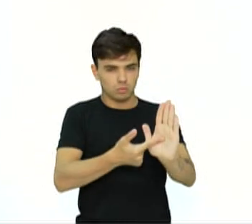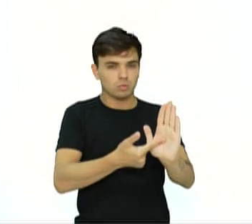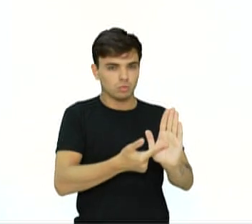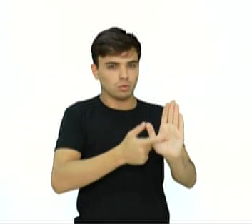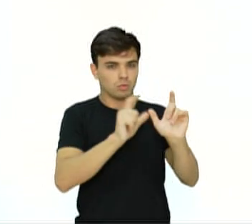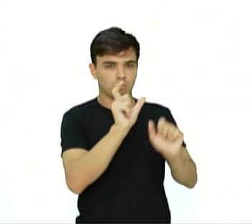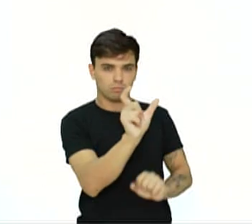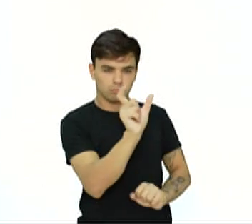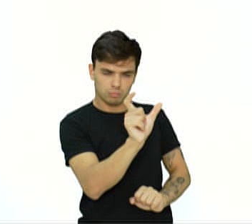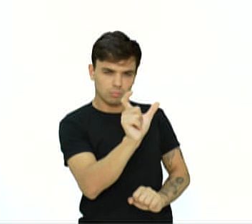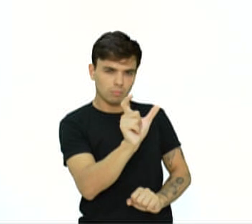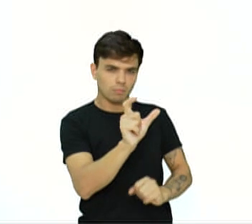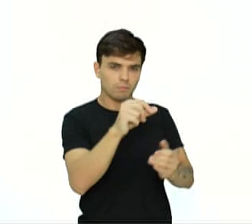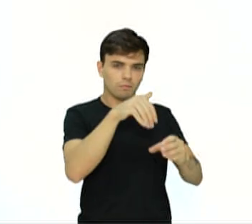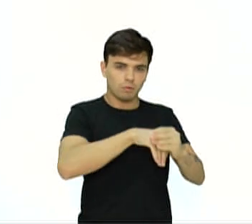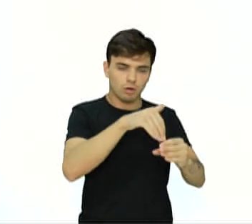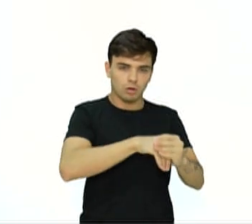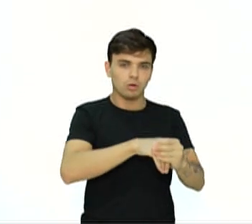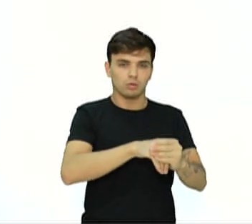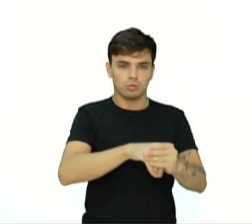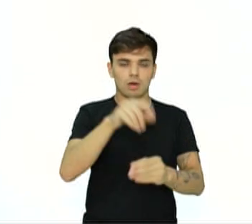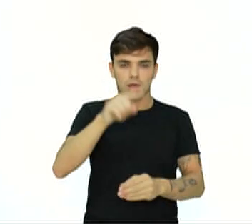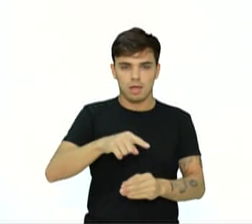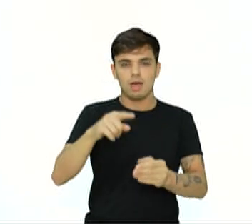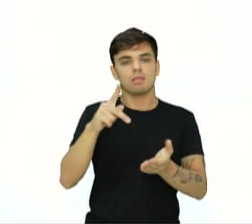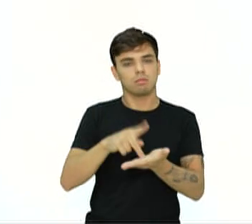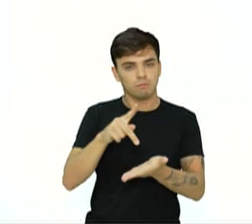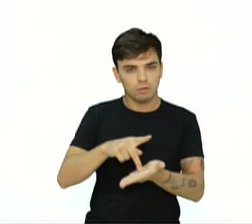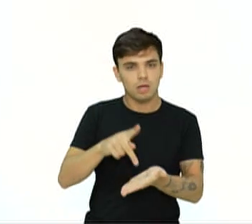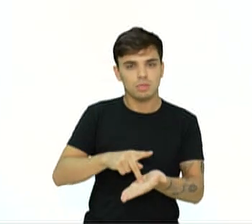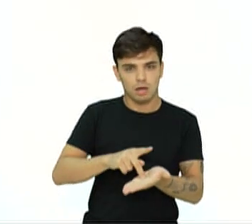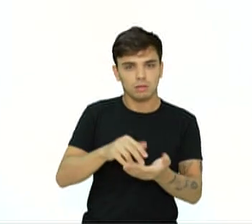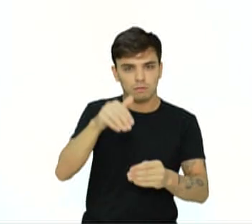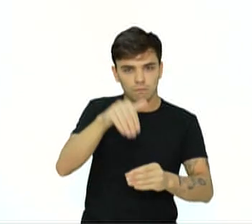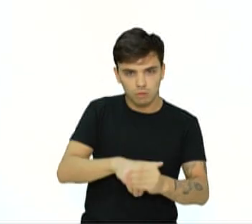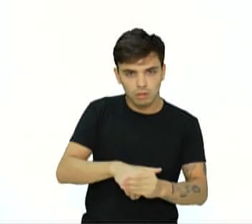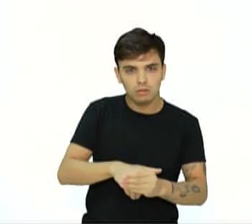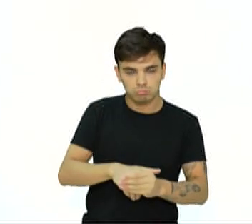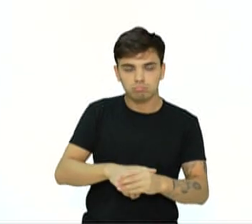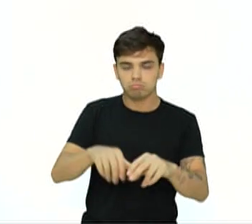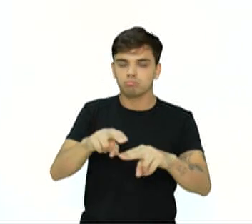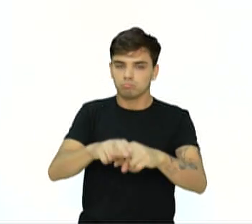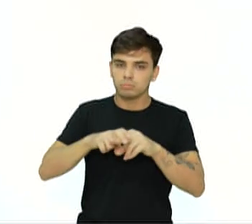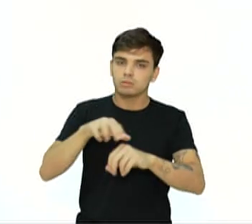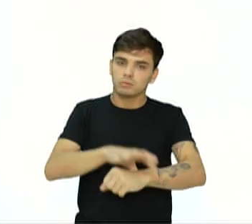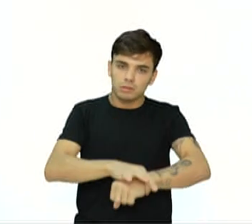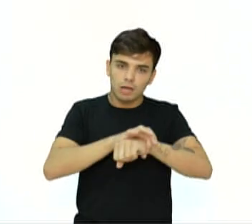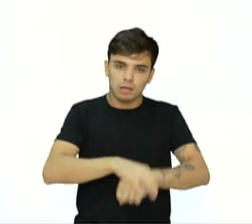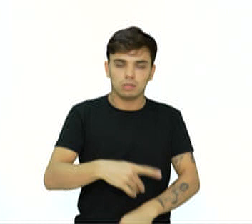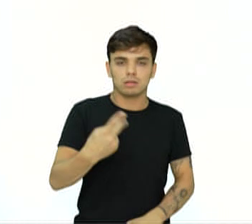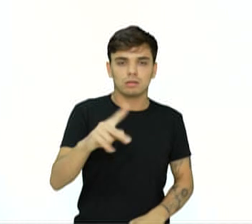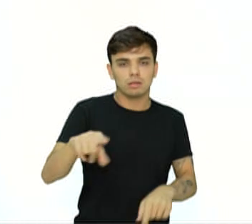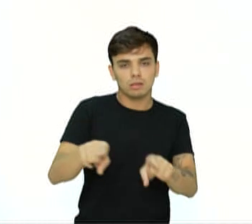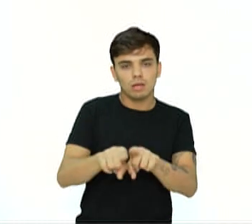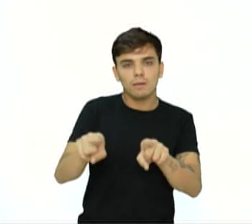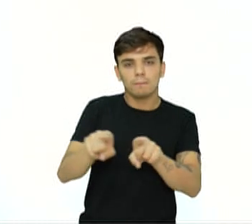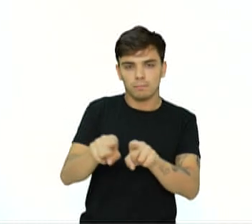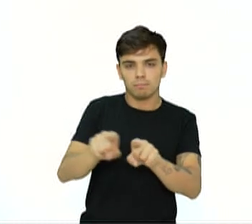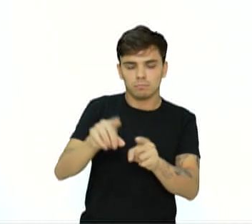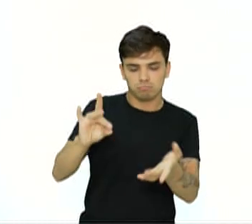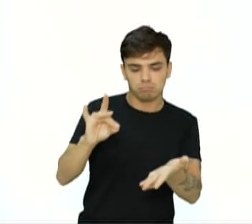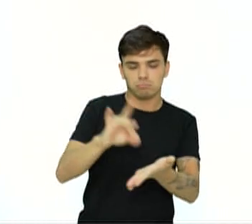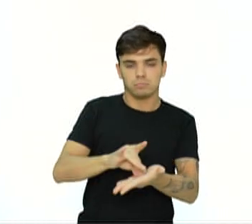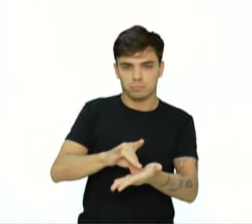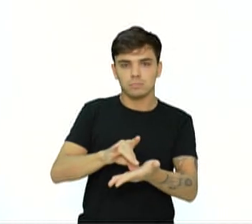o seu título, a sua identidade, é realmente aquele que está votando, né? Isso garante aí, dá ainda maior legitimidade